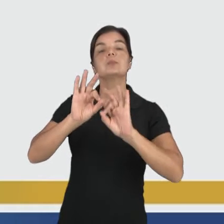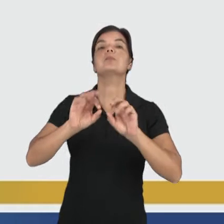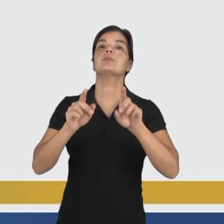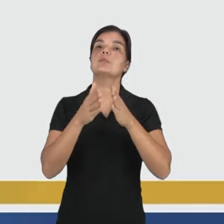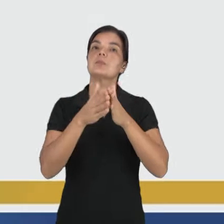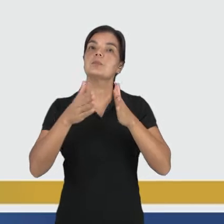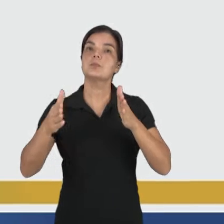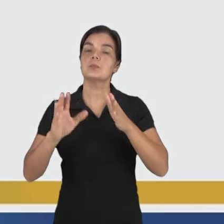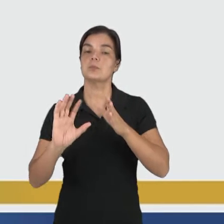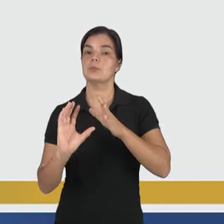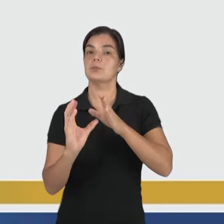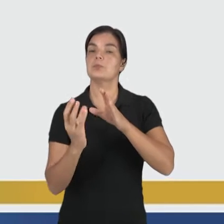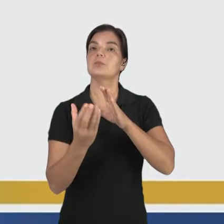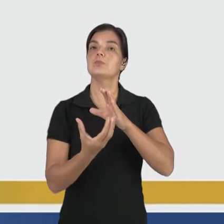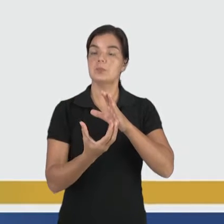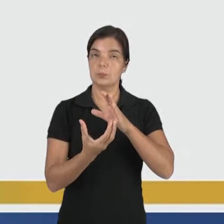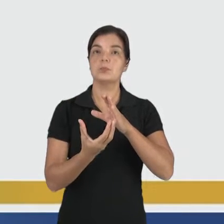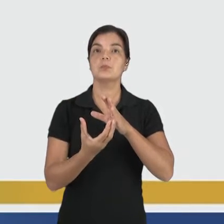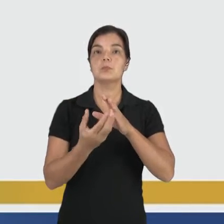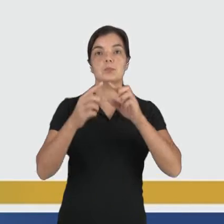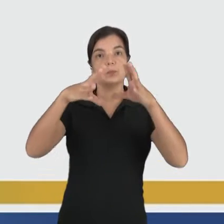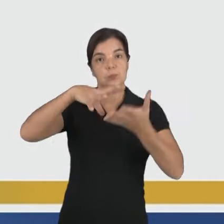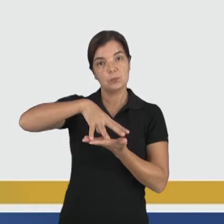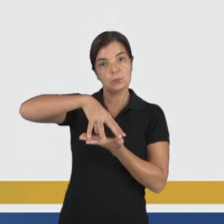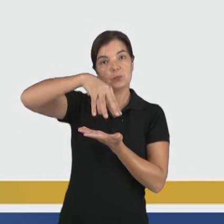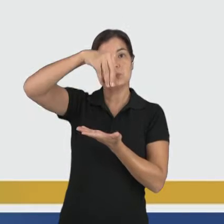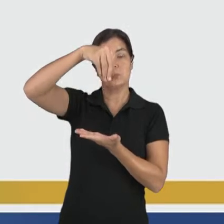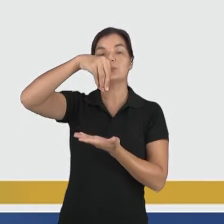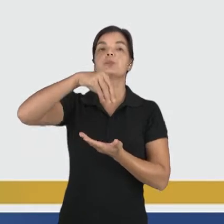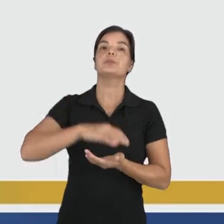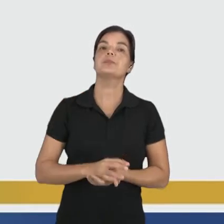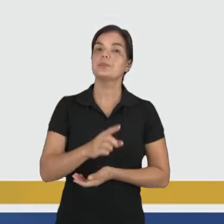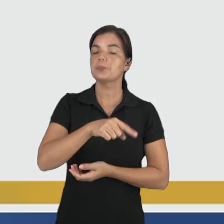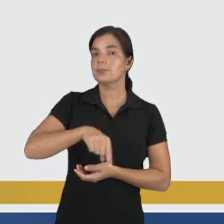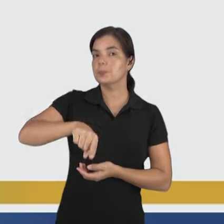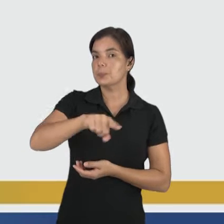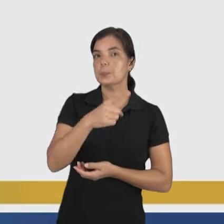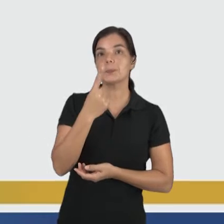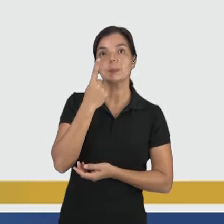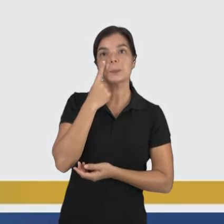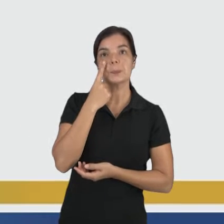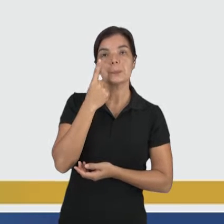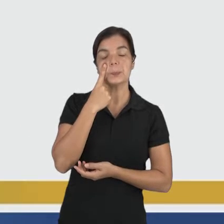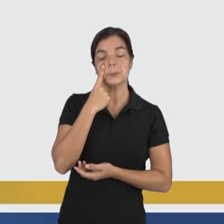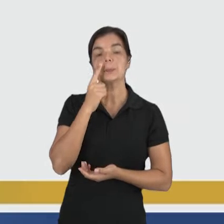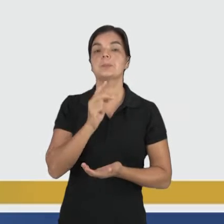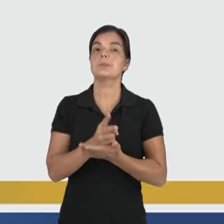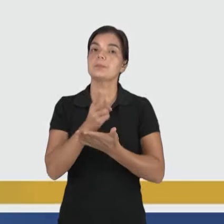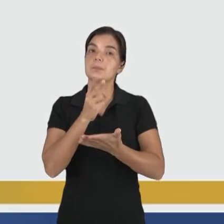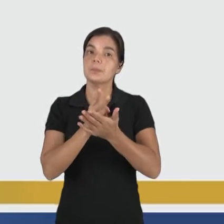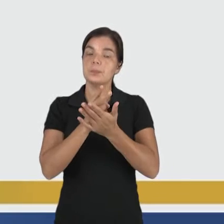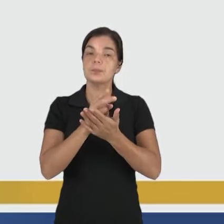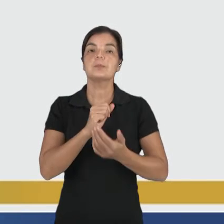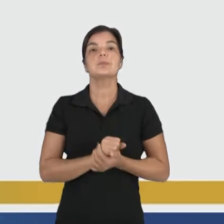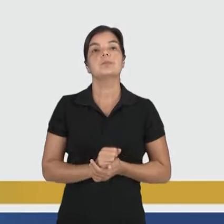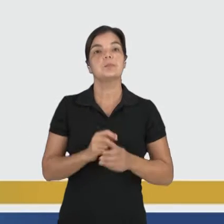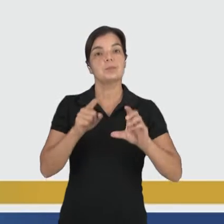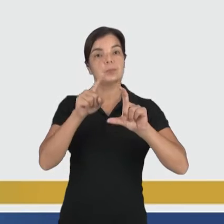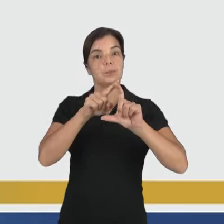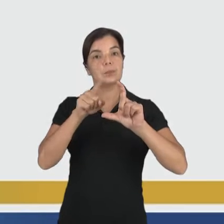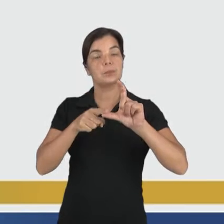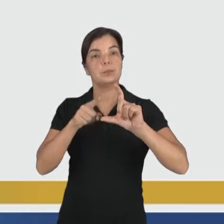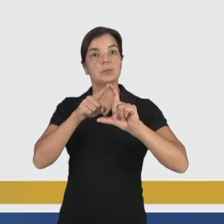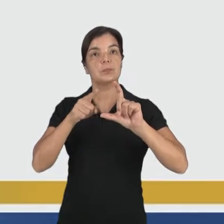partir da rotação de um triângulo. Então, vocês vão perceber que a base dele é sempre uma